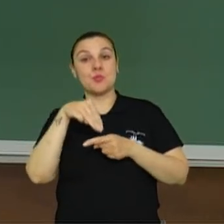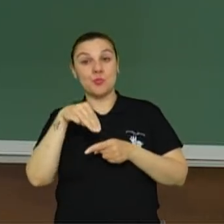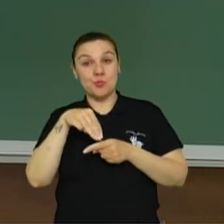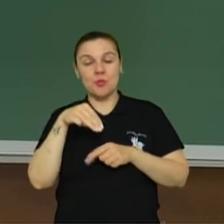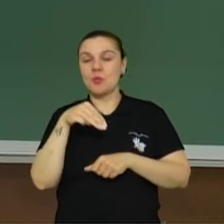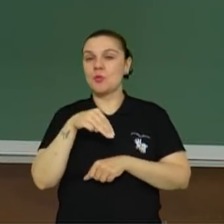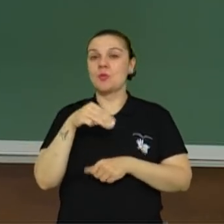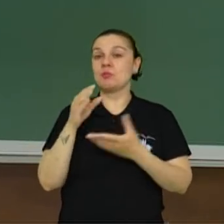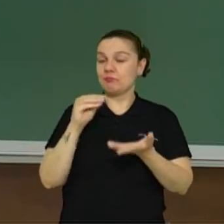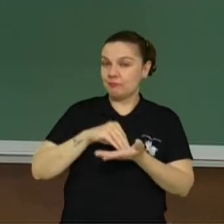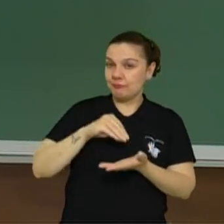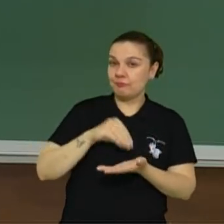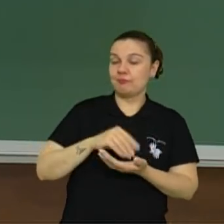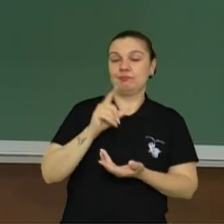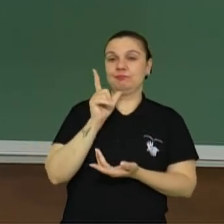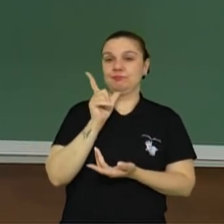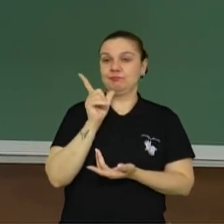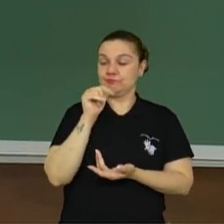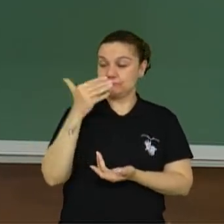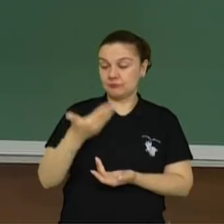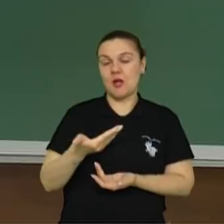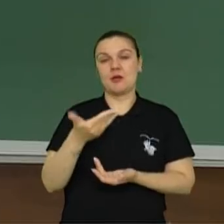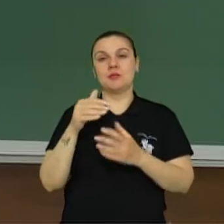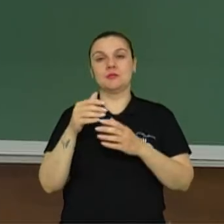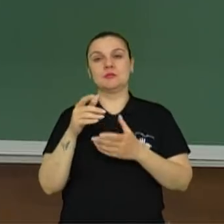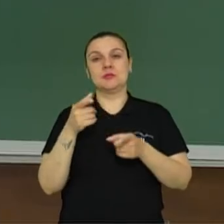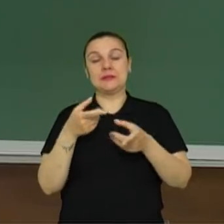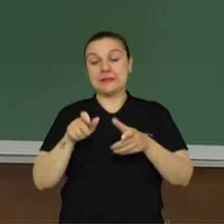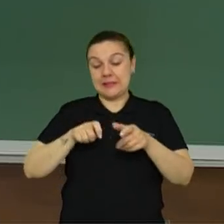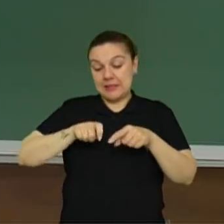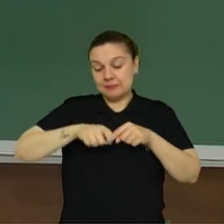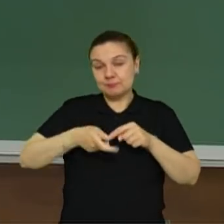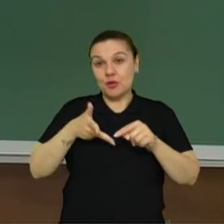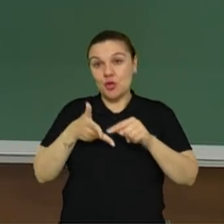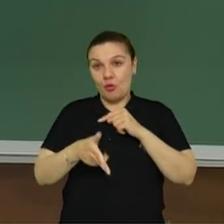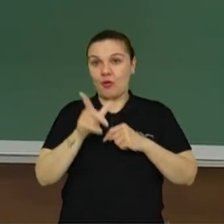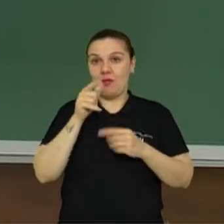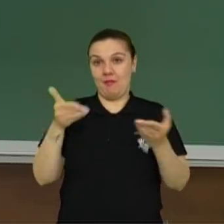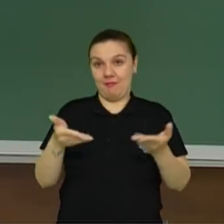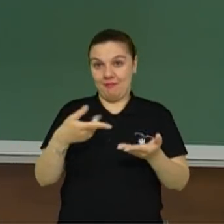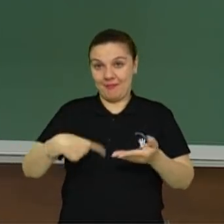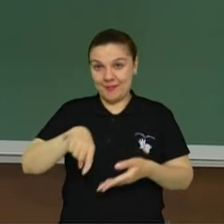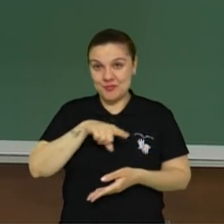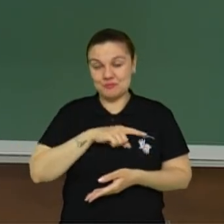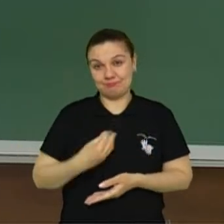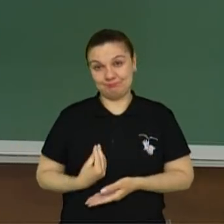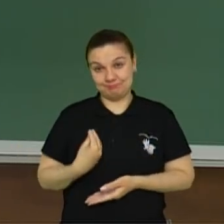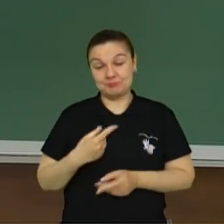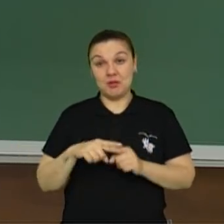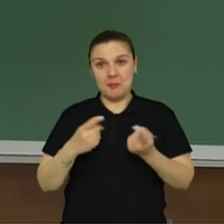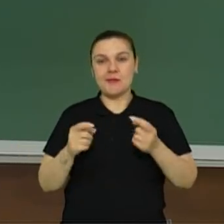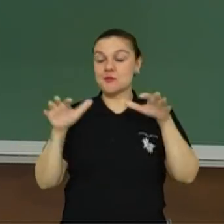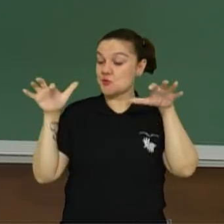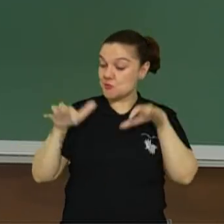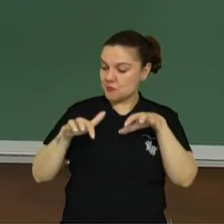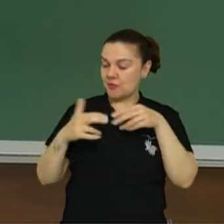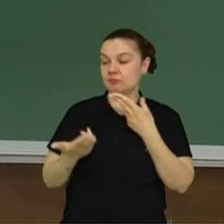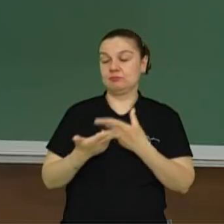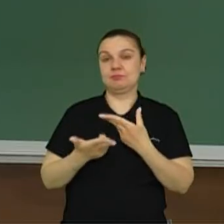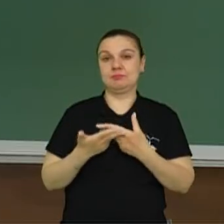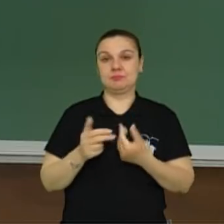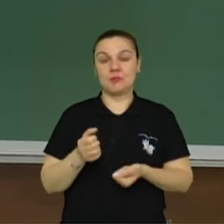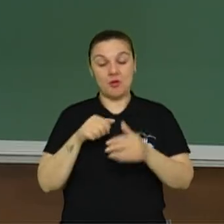né, da falta, né, da situação de racionamento que nós estamos enfrentando. Mas quando chover, né, pode